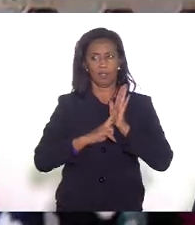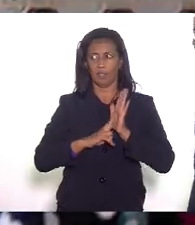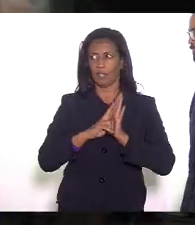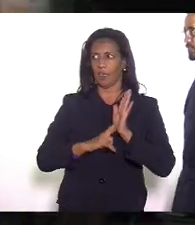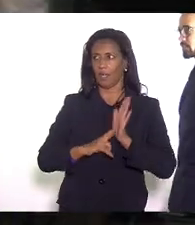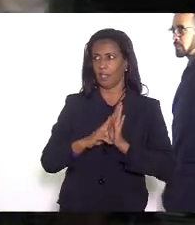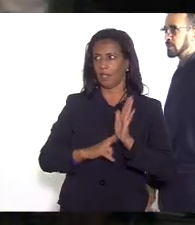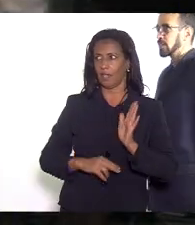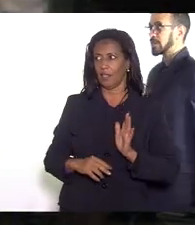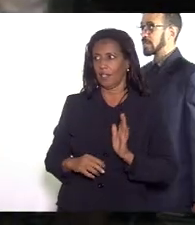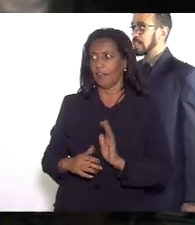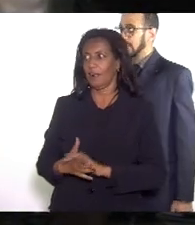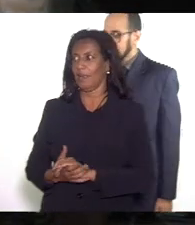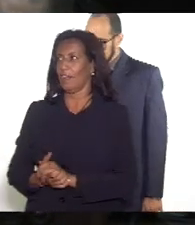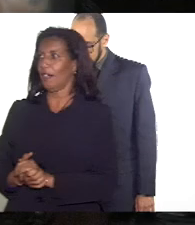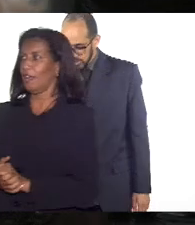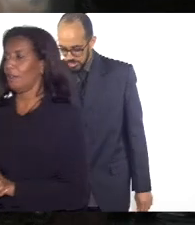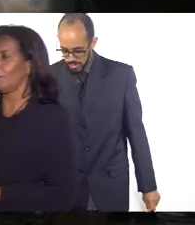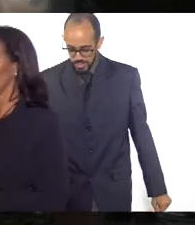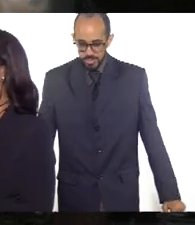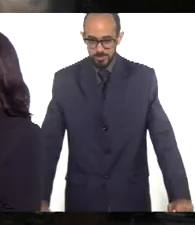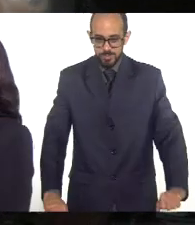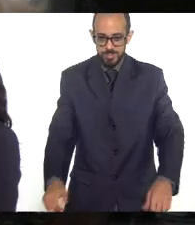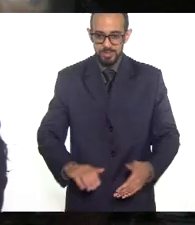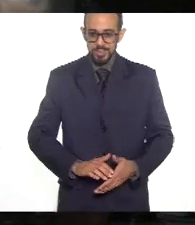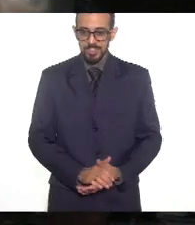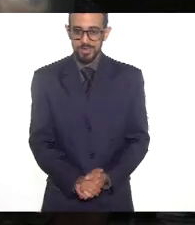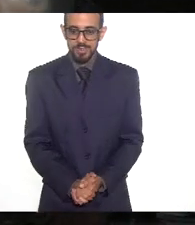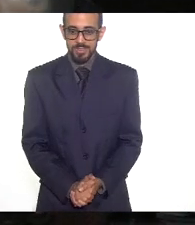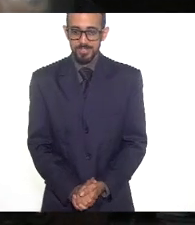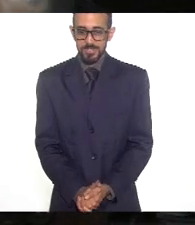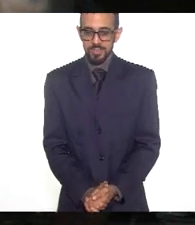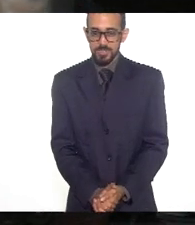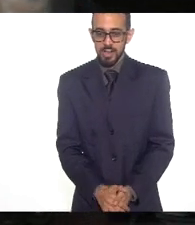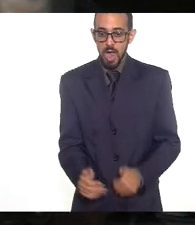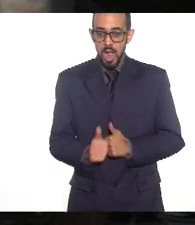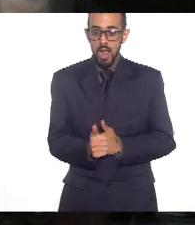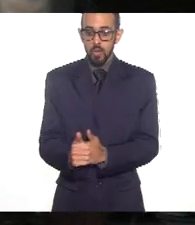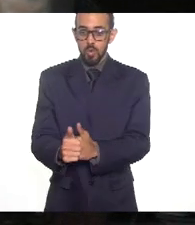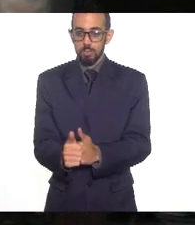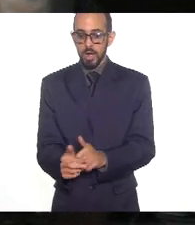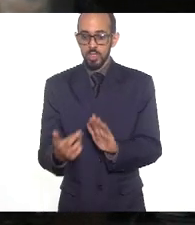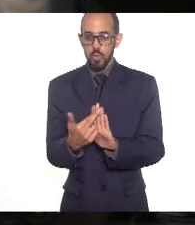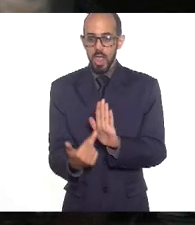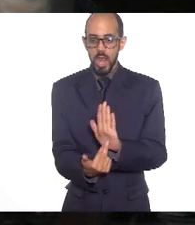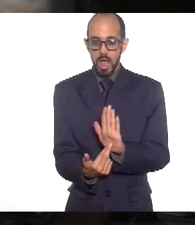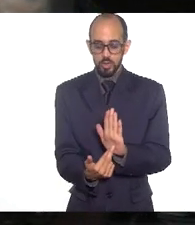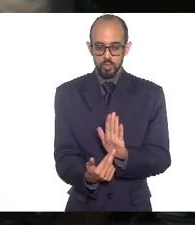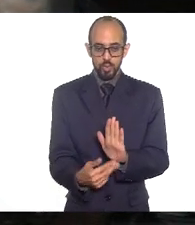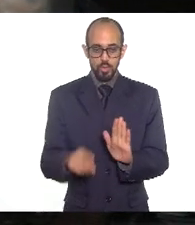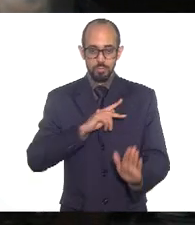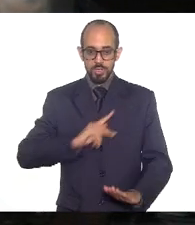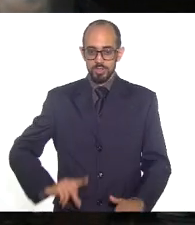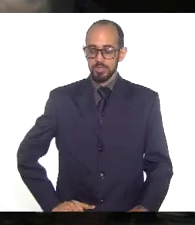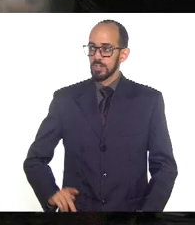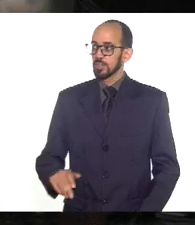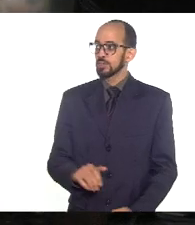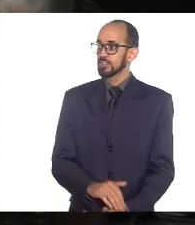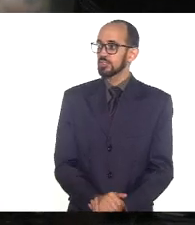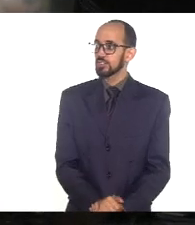e como é a deputada eu acompanho o relator Presidente 4 a